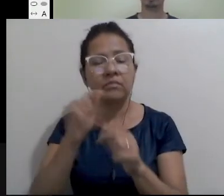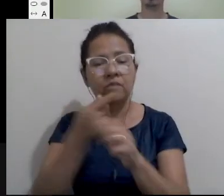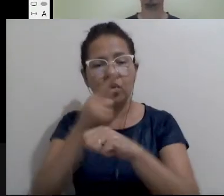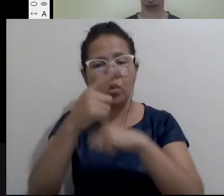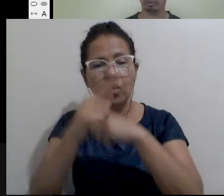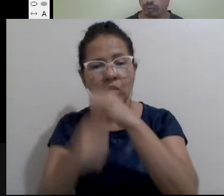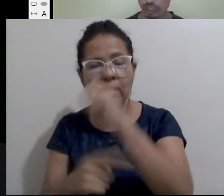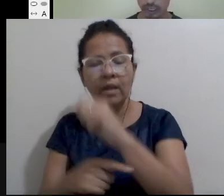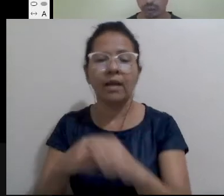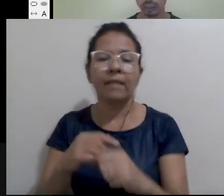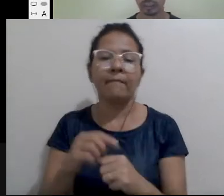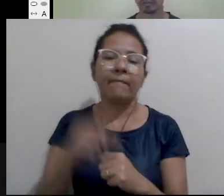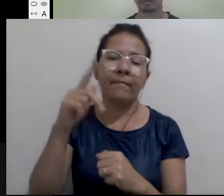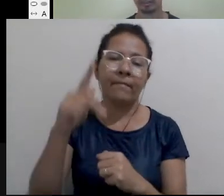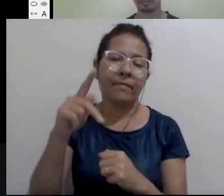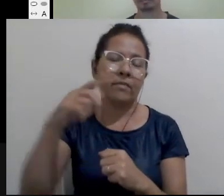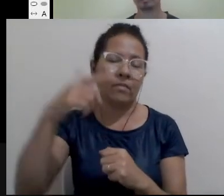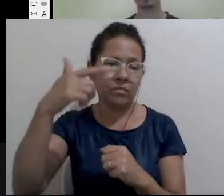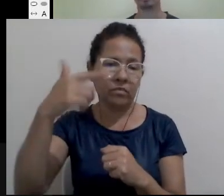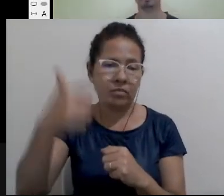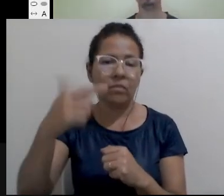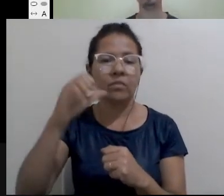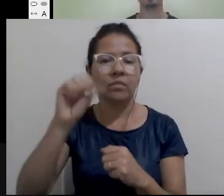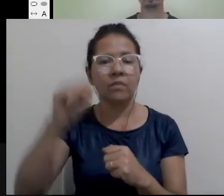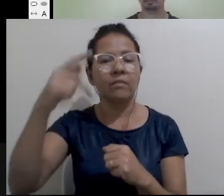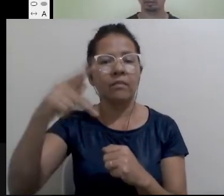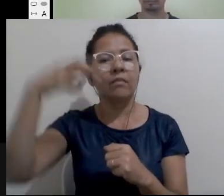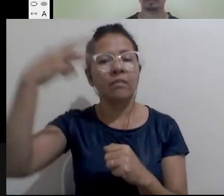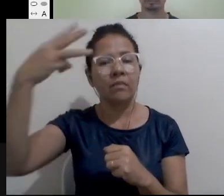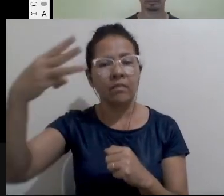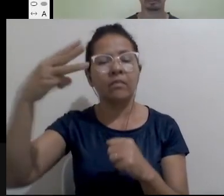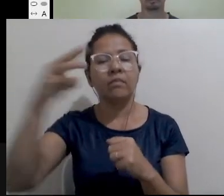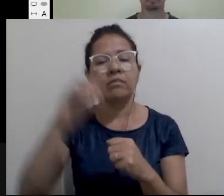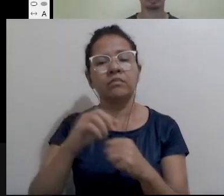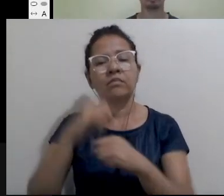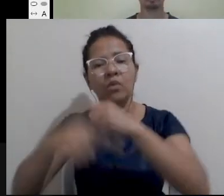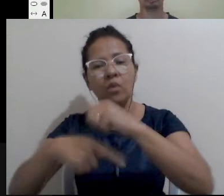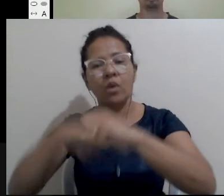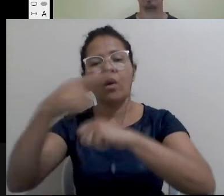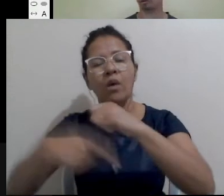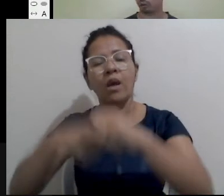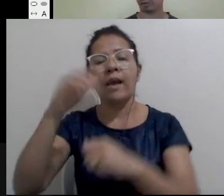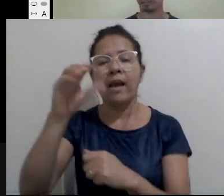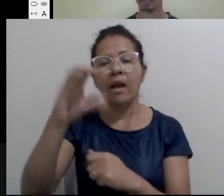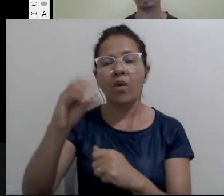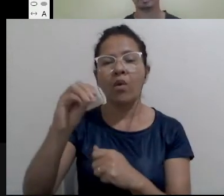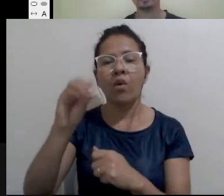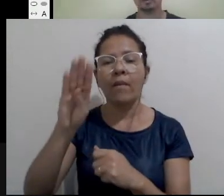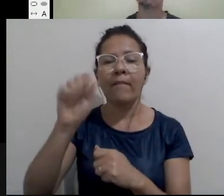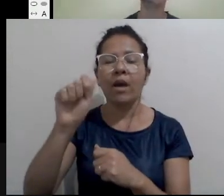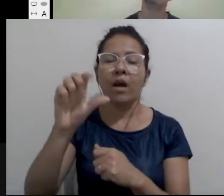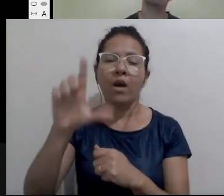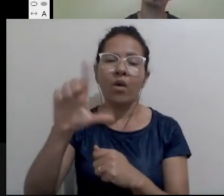orbitais do tipo D2sp3, tá bem? Do do átomo de cobalto quando ele está